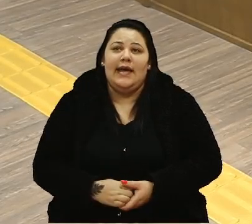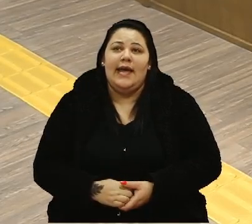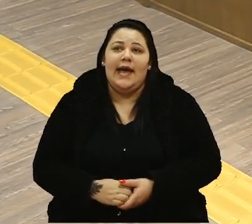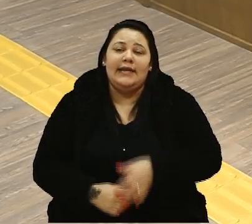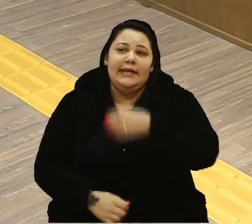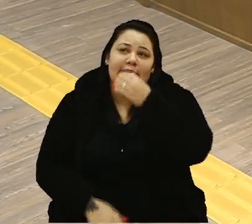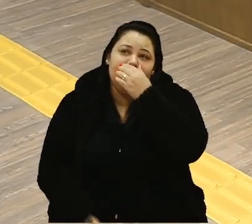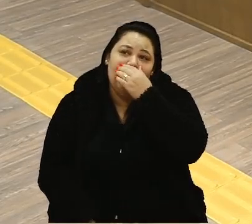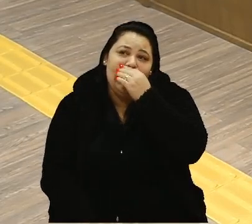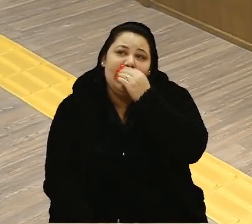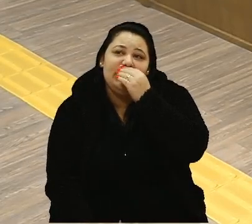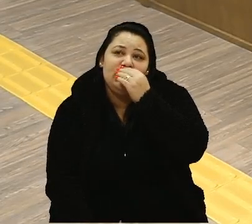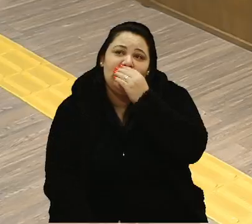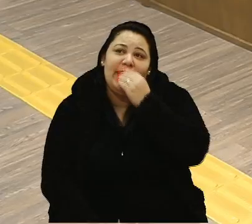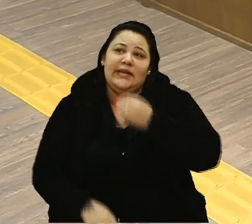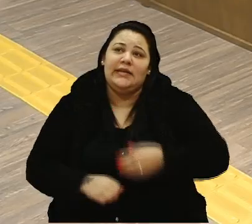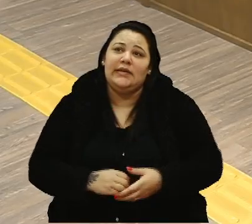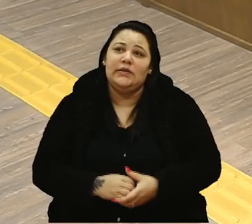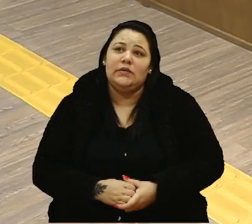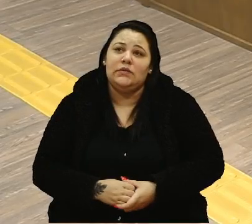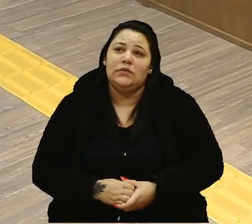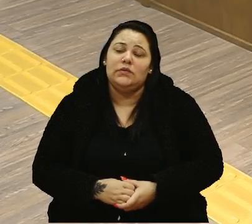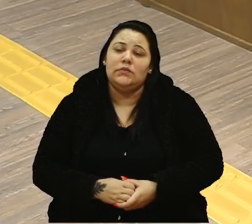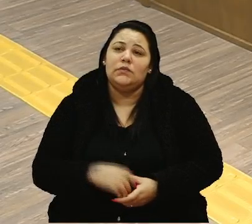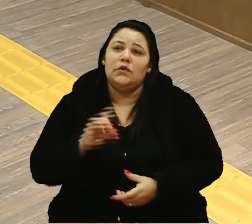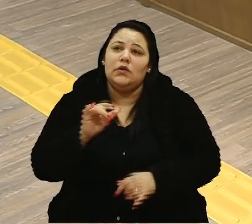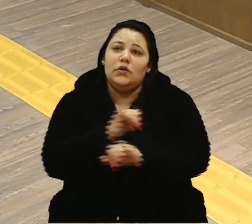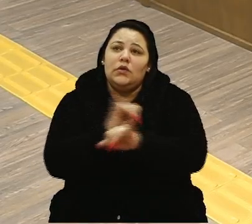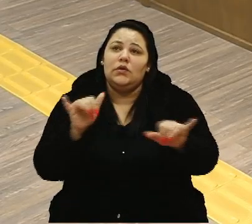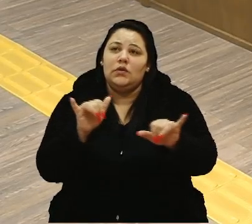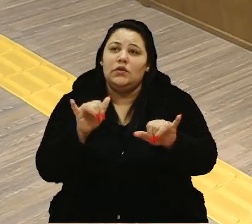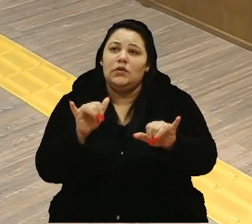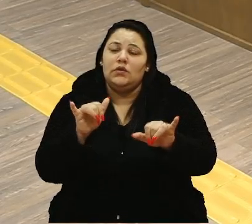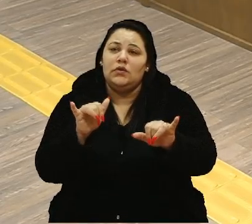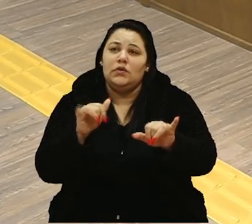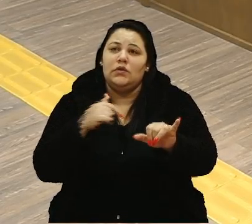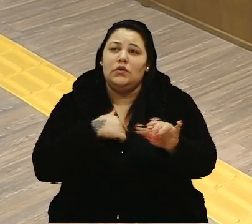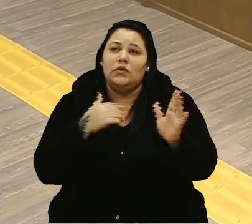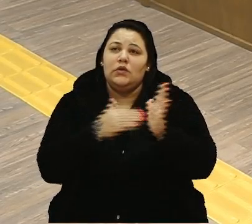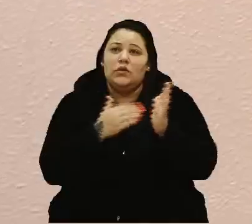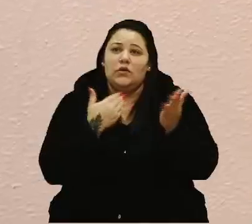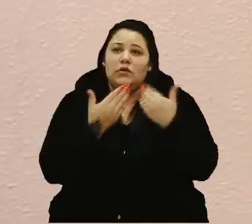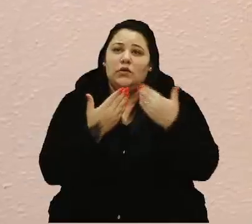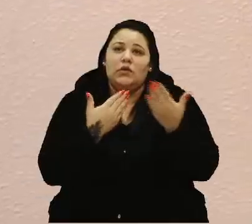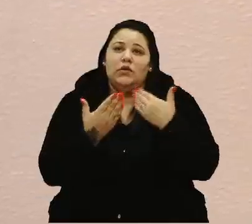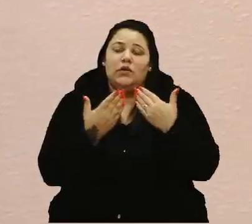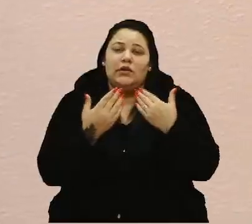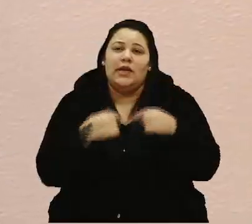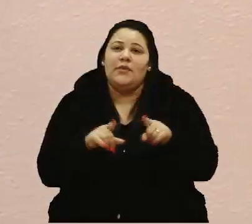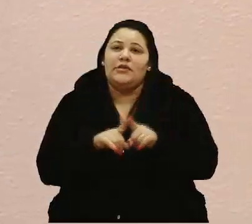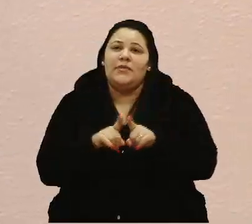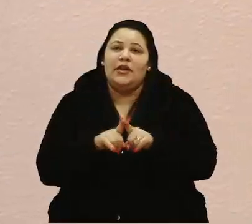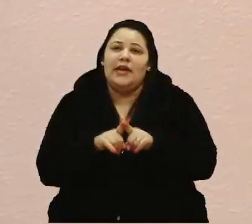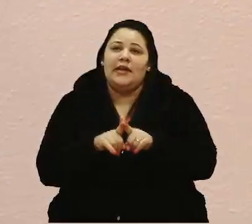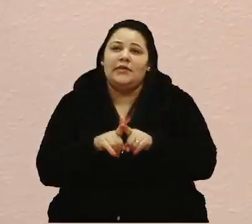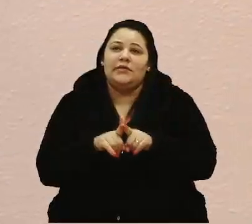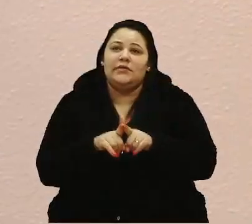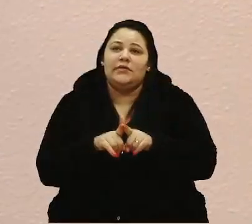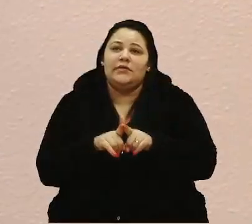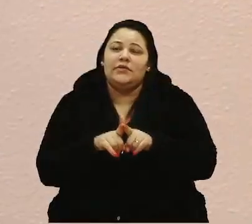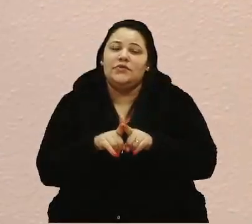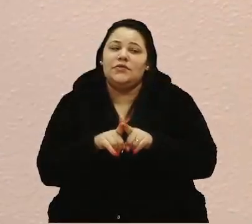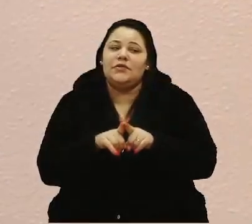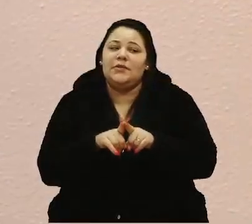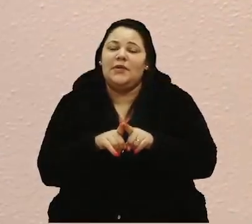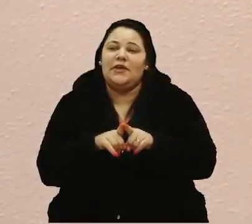Senhor presidente, nobres colegas, só para trazer uma informação, eu até dialoguei no sábado com a presidente do